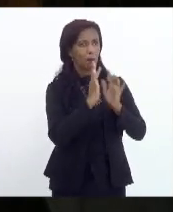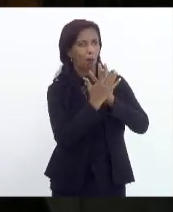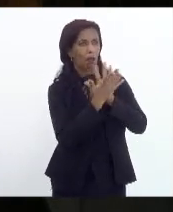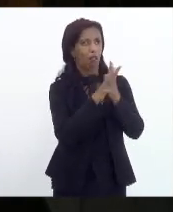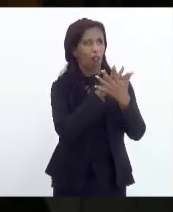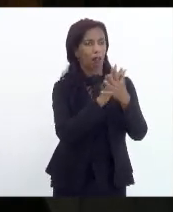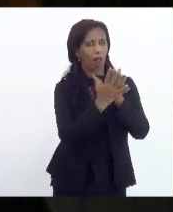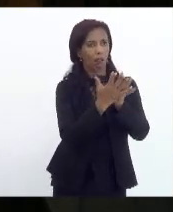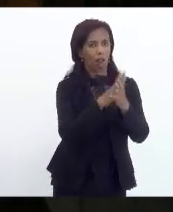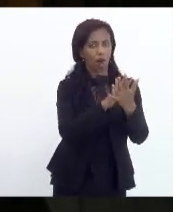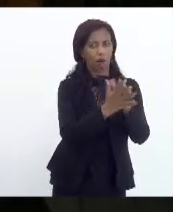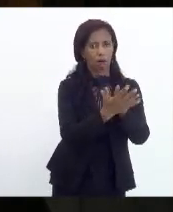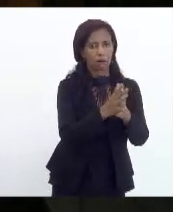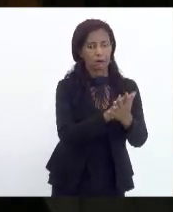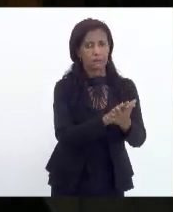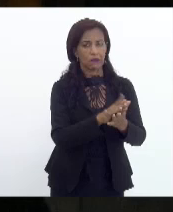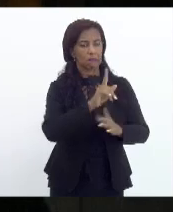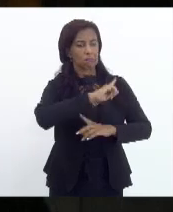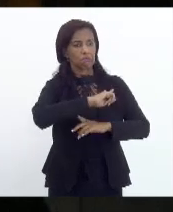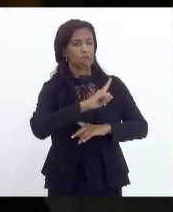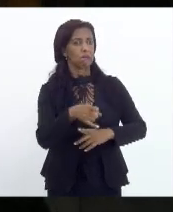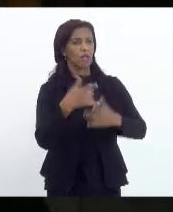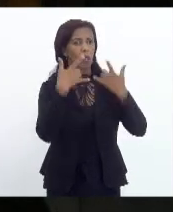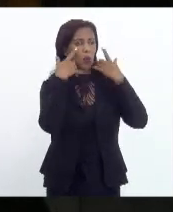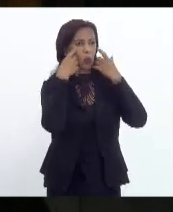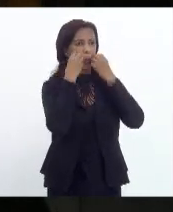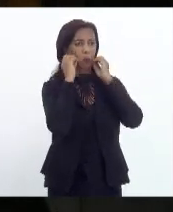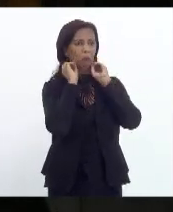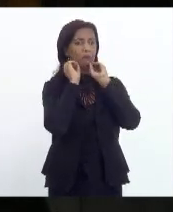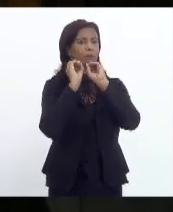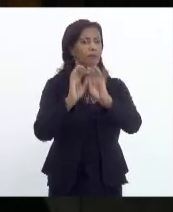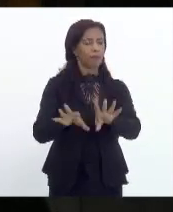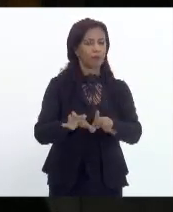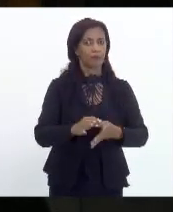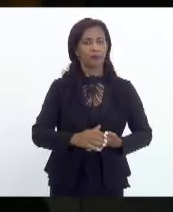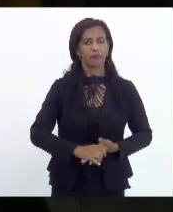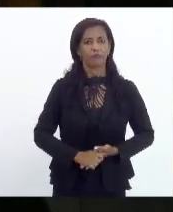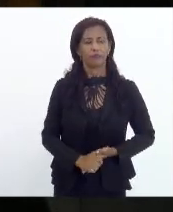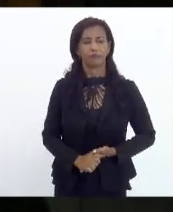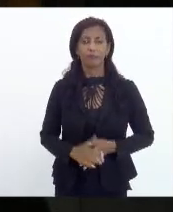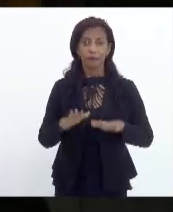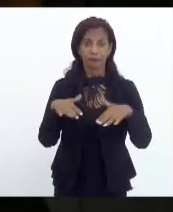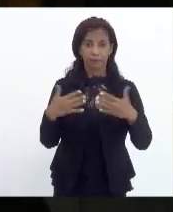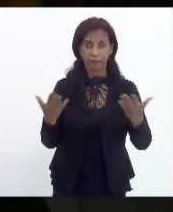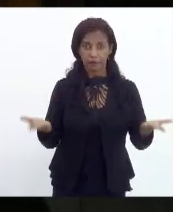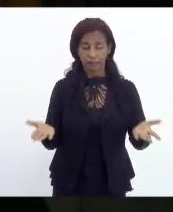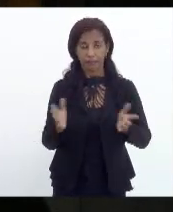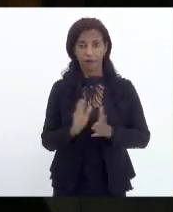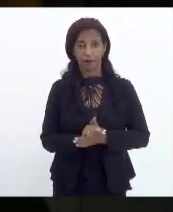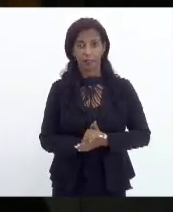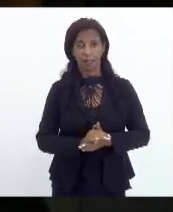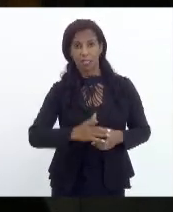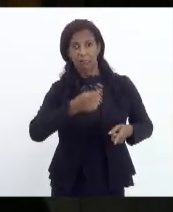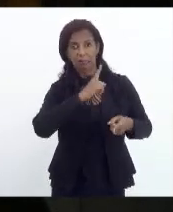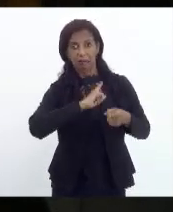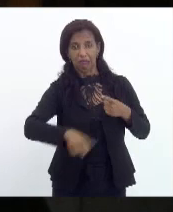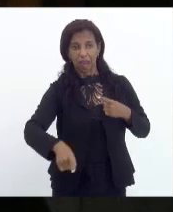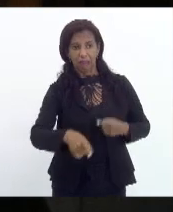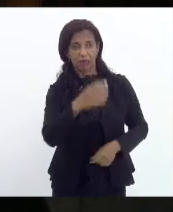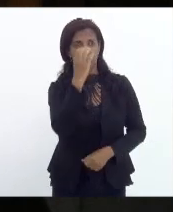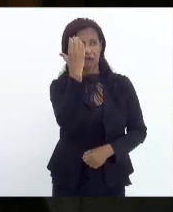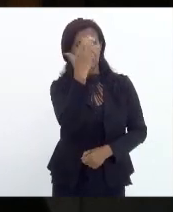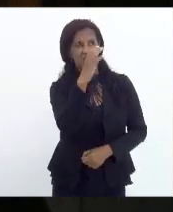aglomeração a não utilização de máscaras enfim que negavam a